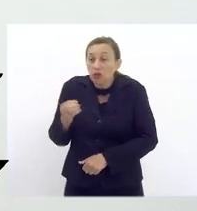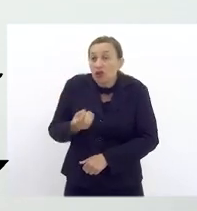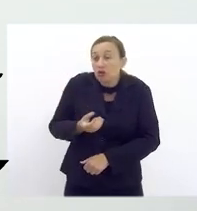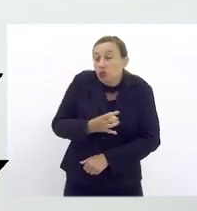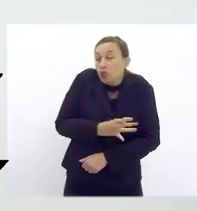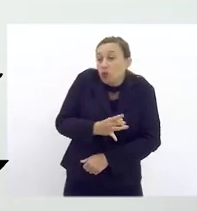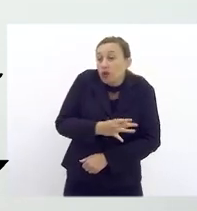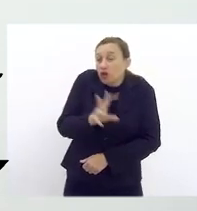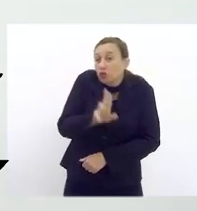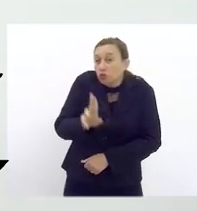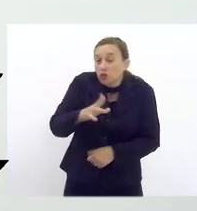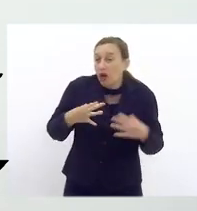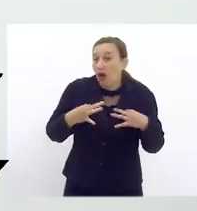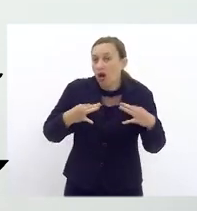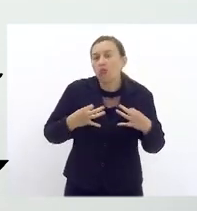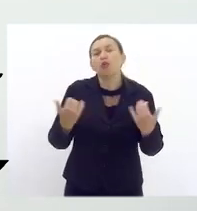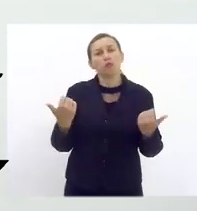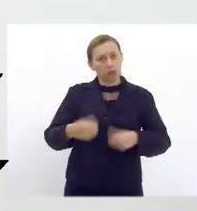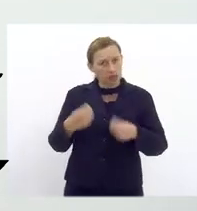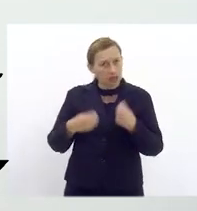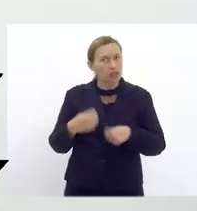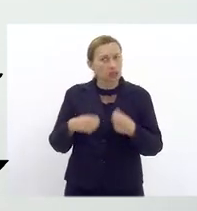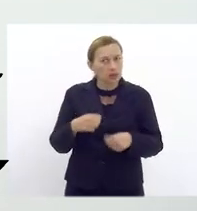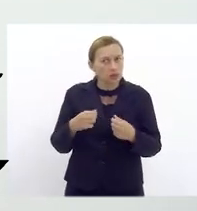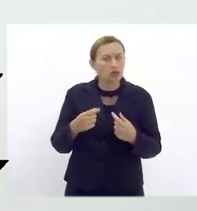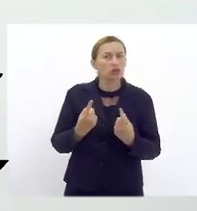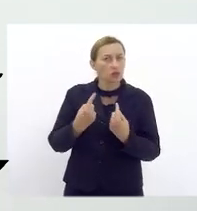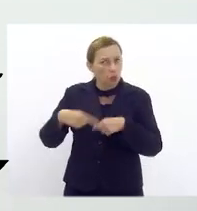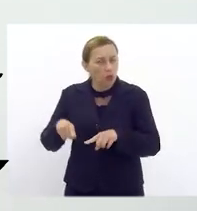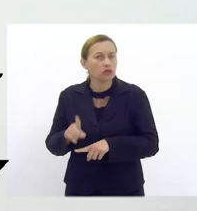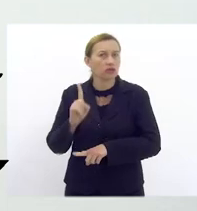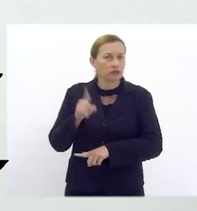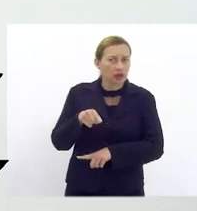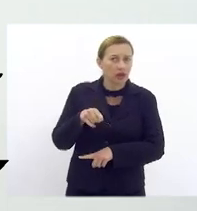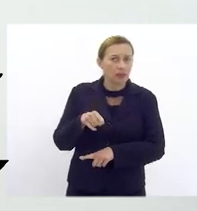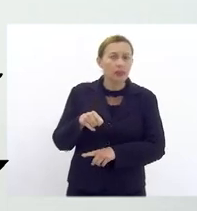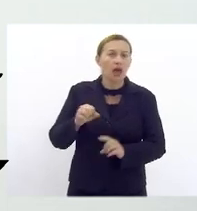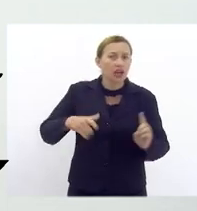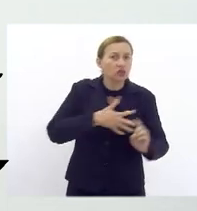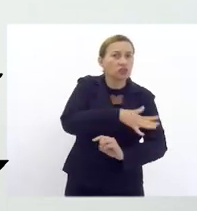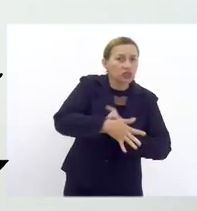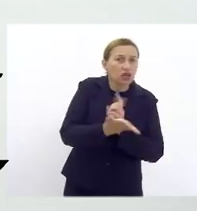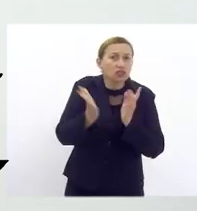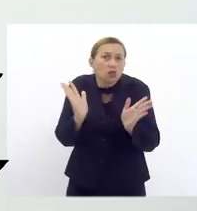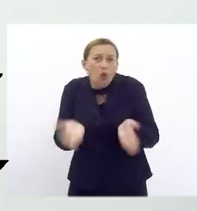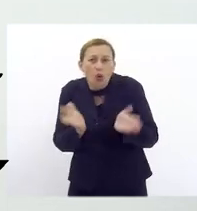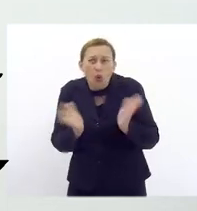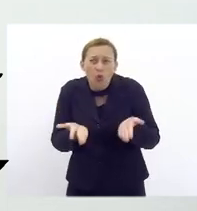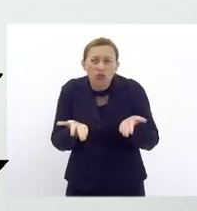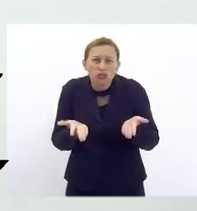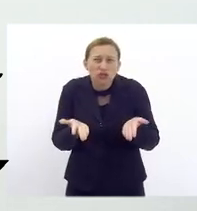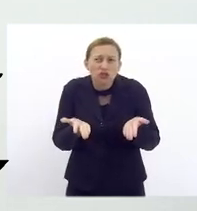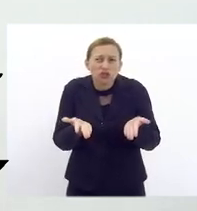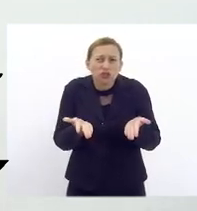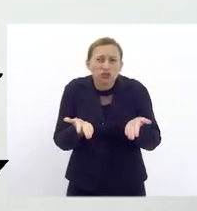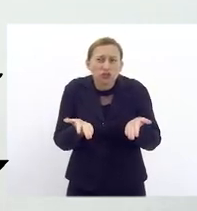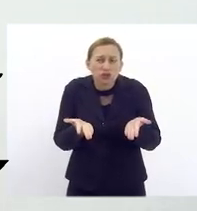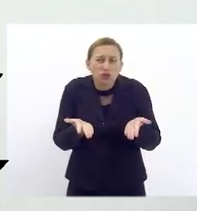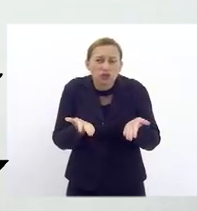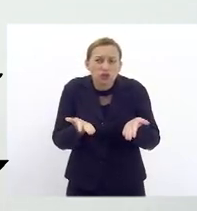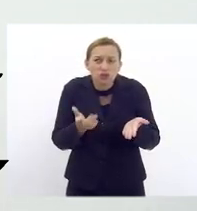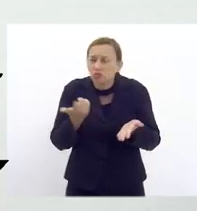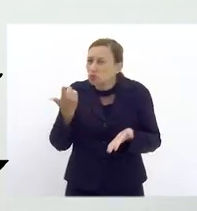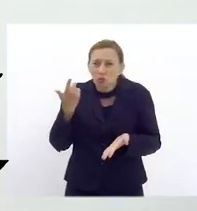é uma coisa que nós precisamos combater né a sociedade hoje em dia não